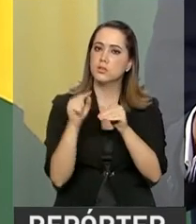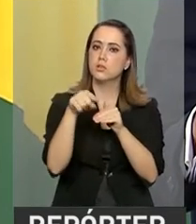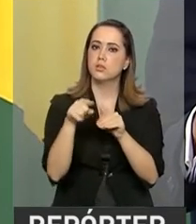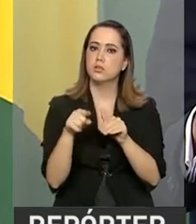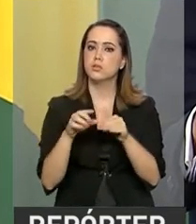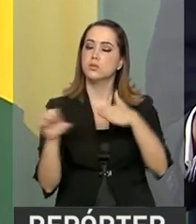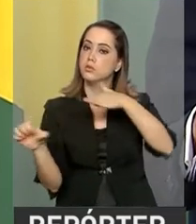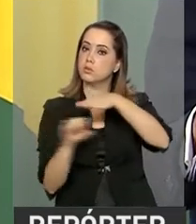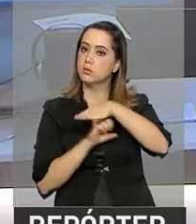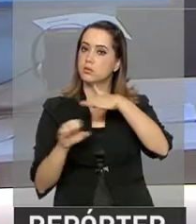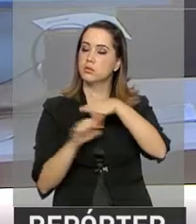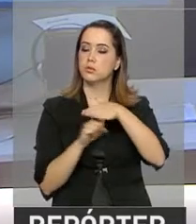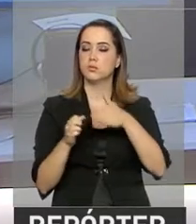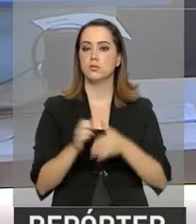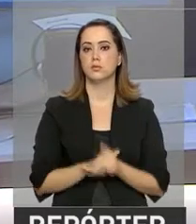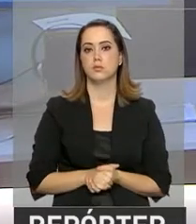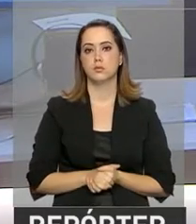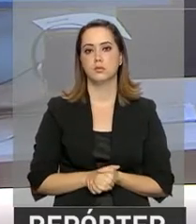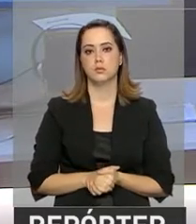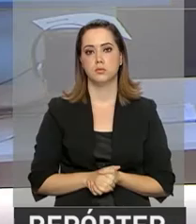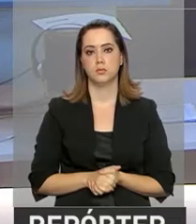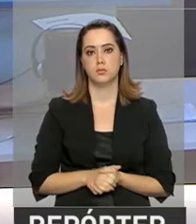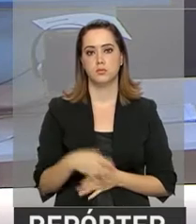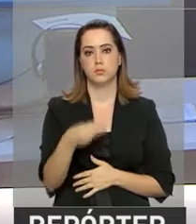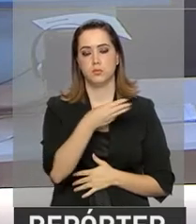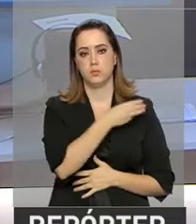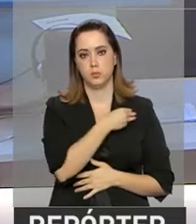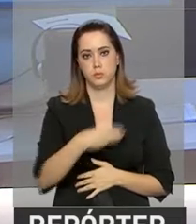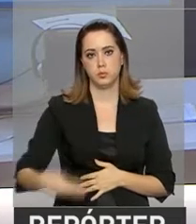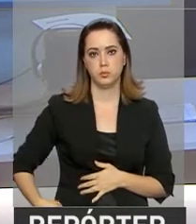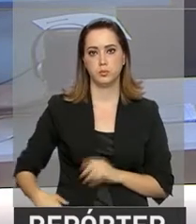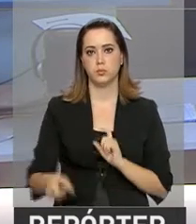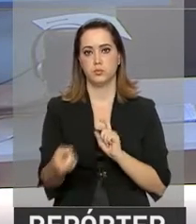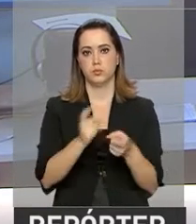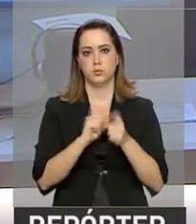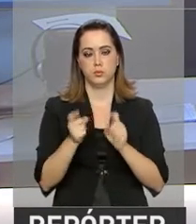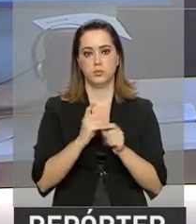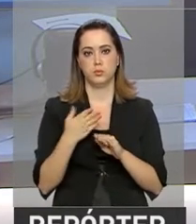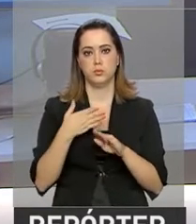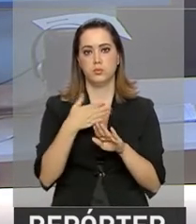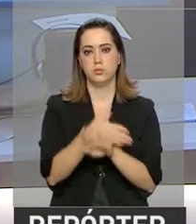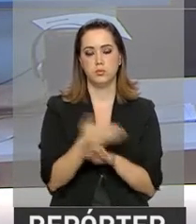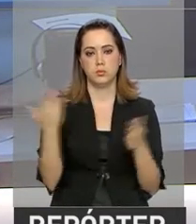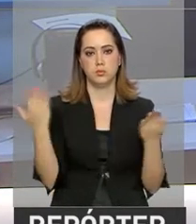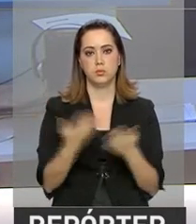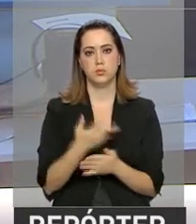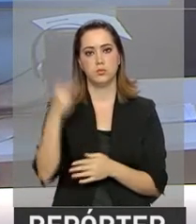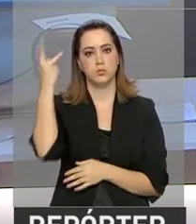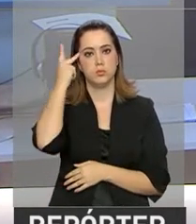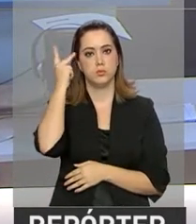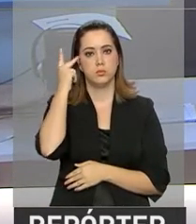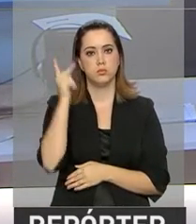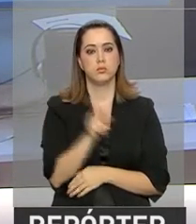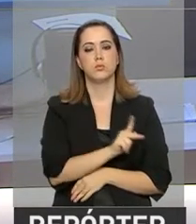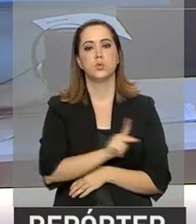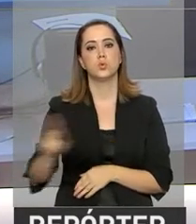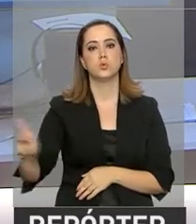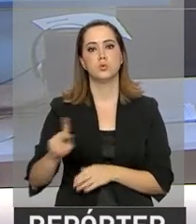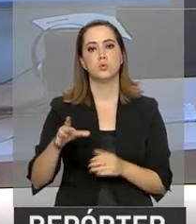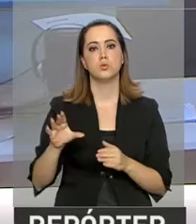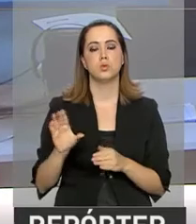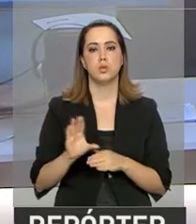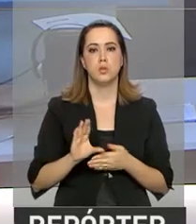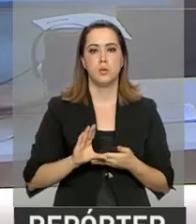iniciativa privada o ministro da fazenda henrique meirelles participou hoje em são paulo do fórum de presidentes da associação